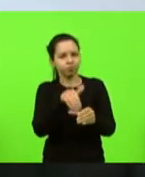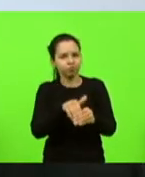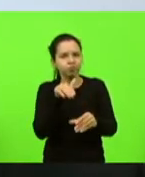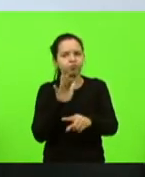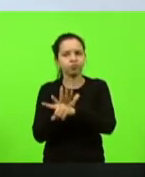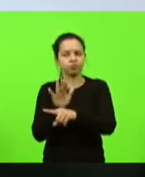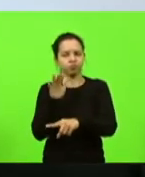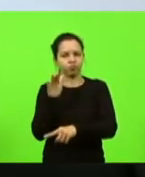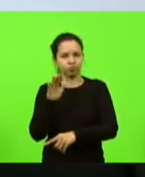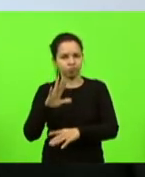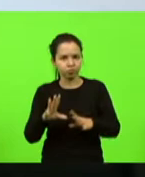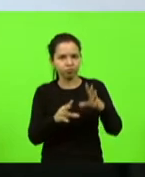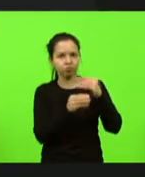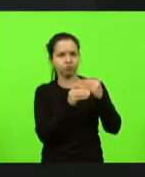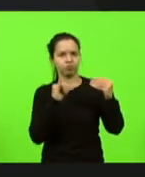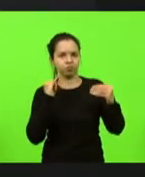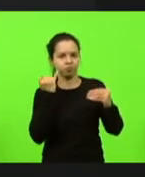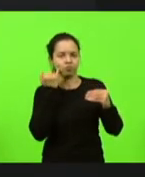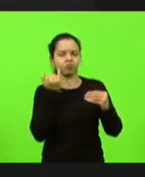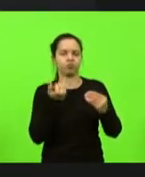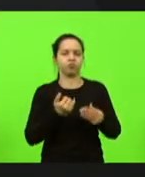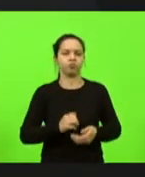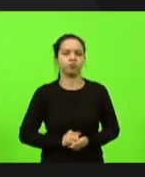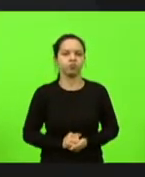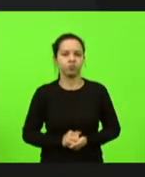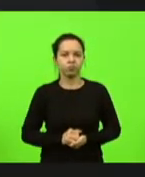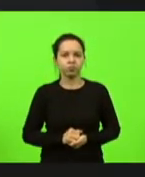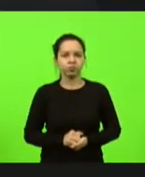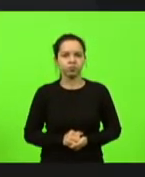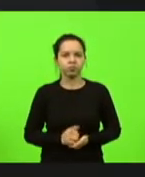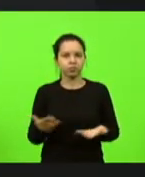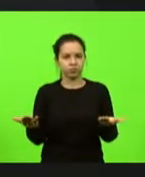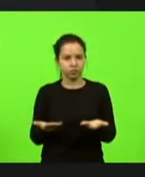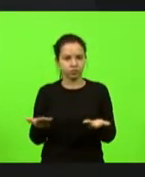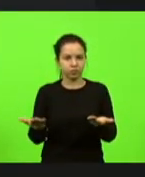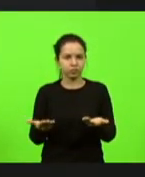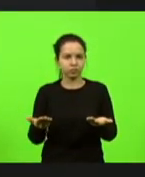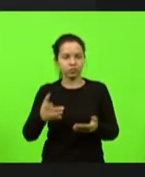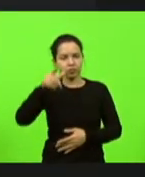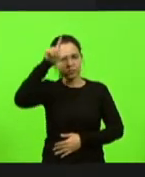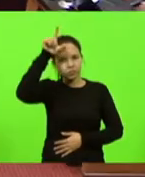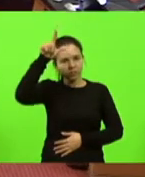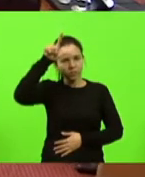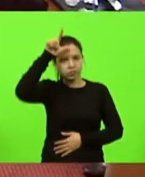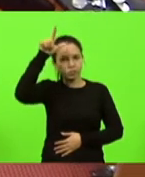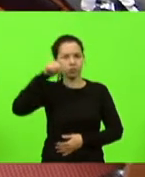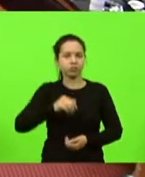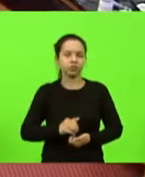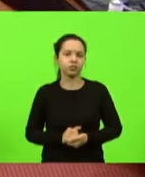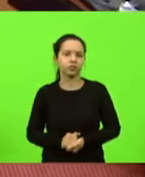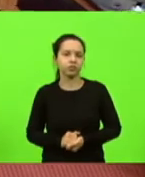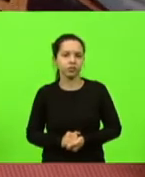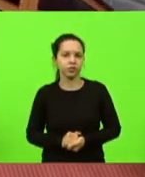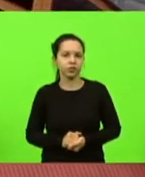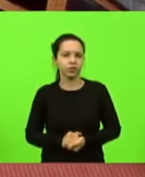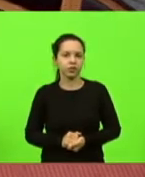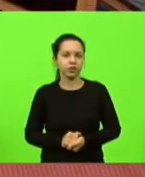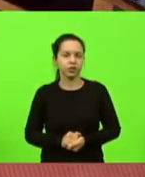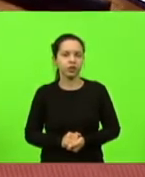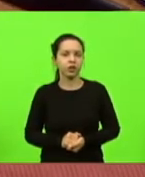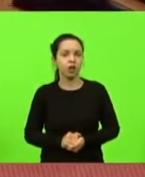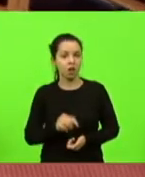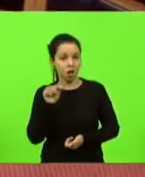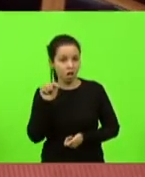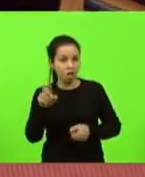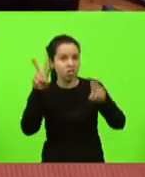e conta comigo. Obrigado. A palavra do deputado Sargento Lima. Presidente, deputados. Quando foi levantada essa